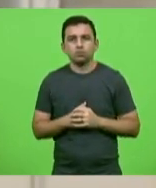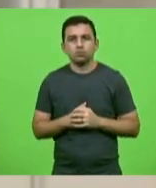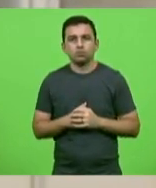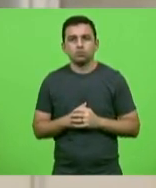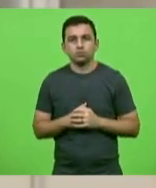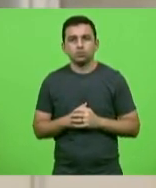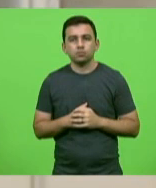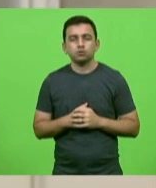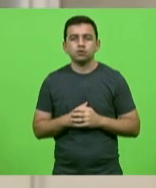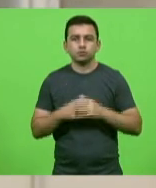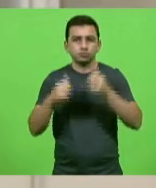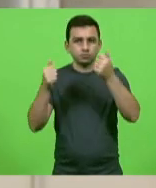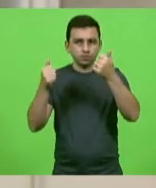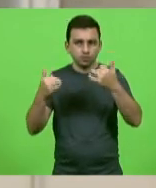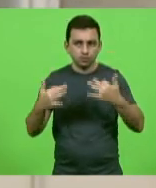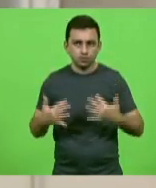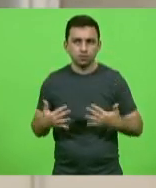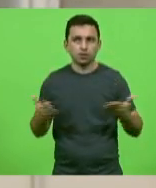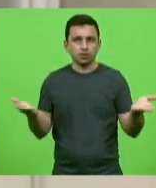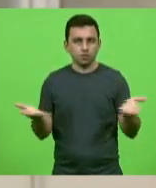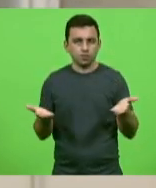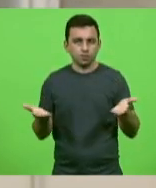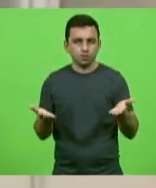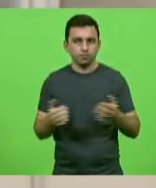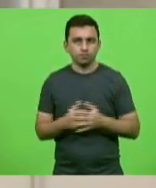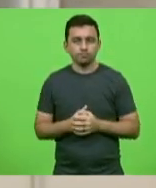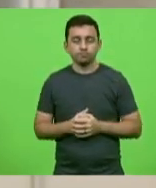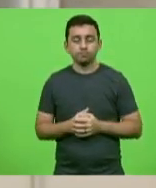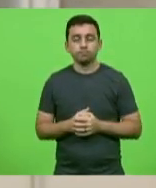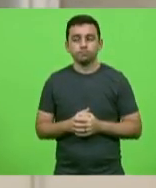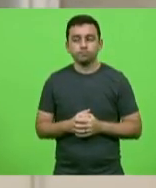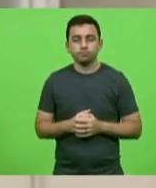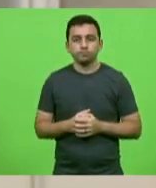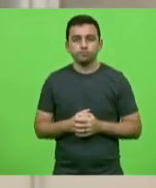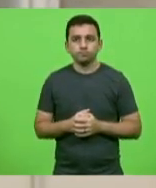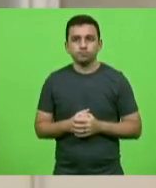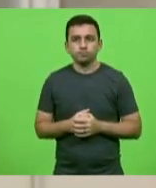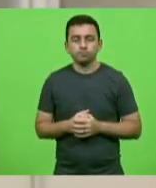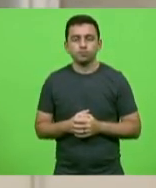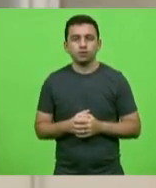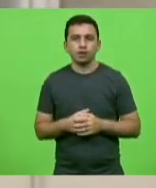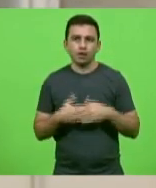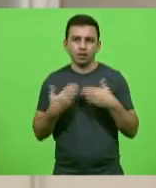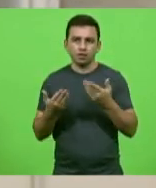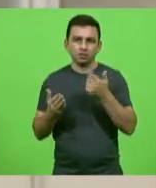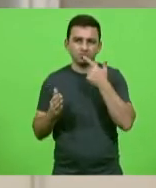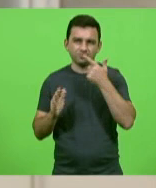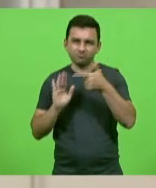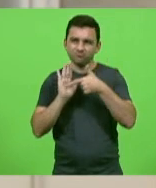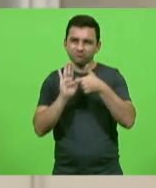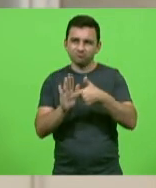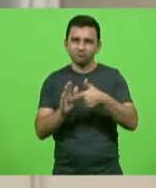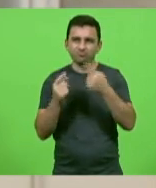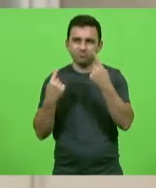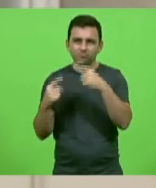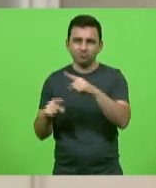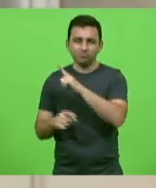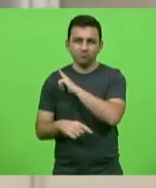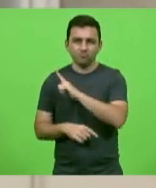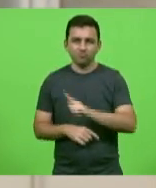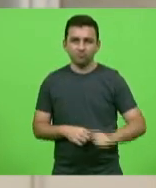espancar este assunto a pelúcia no caso contra o governador